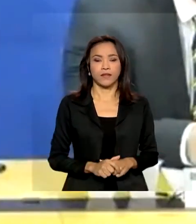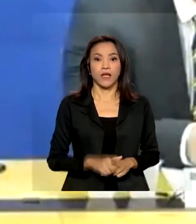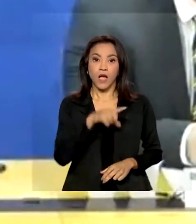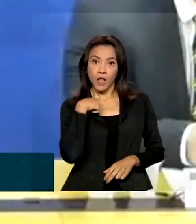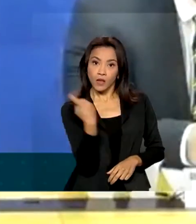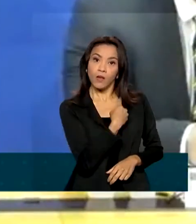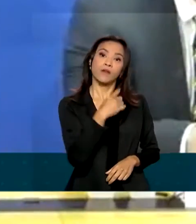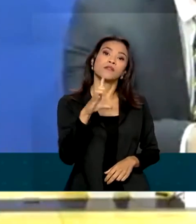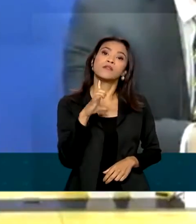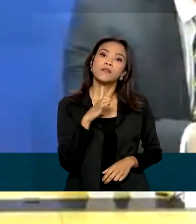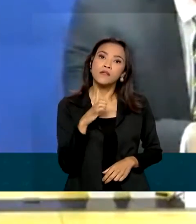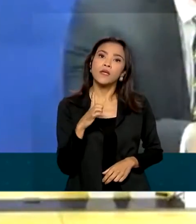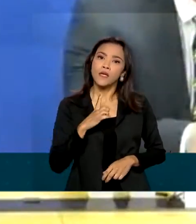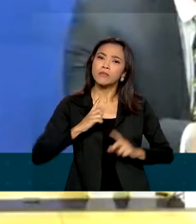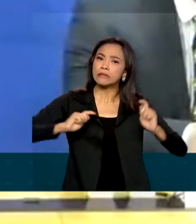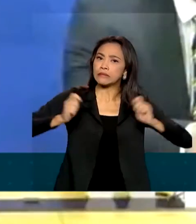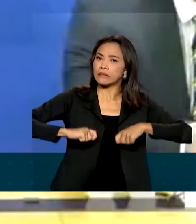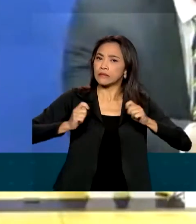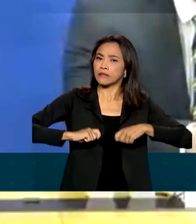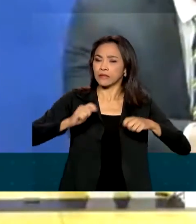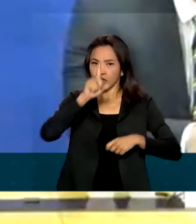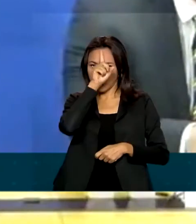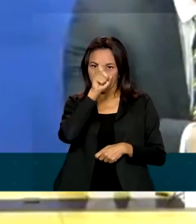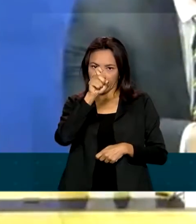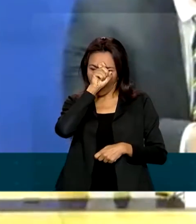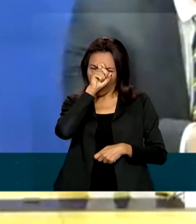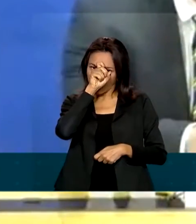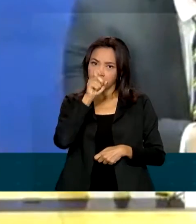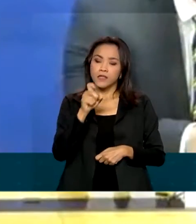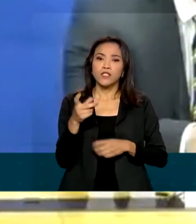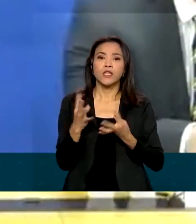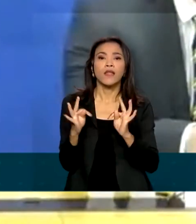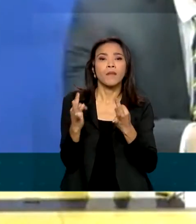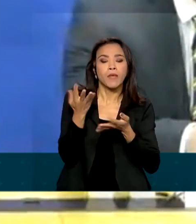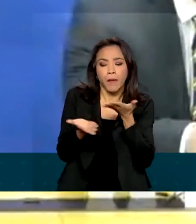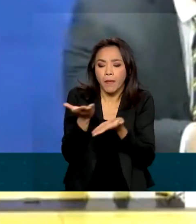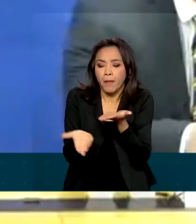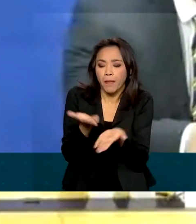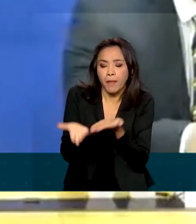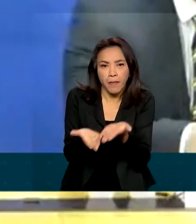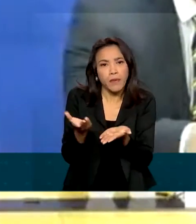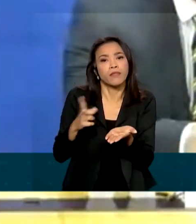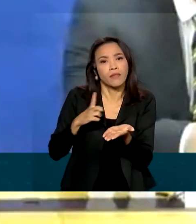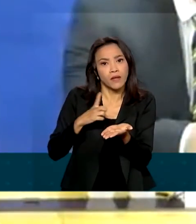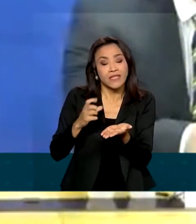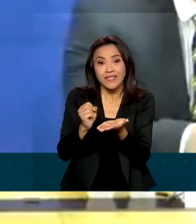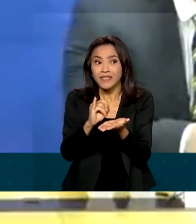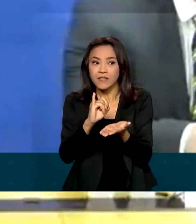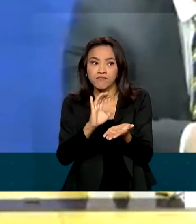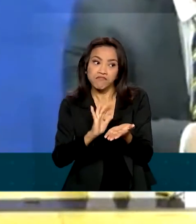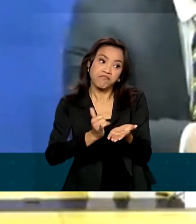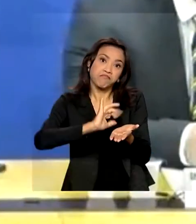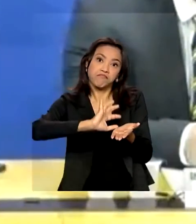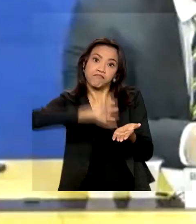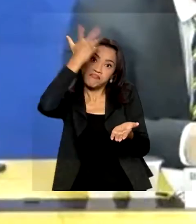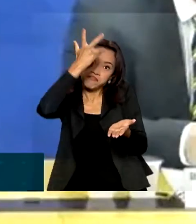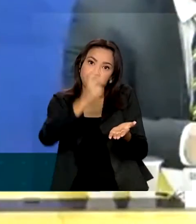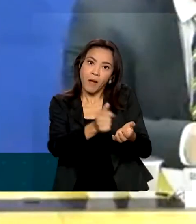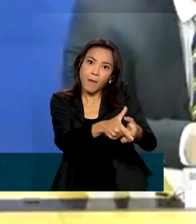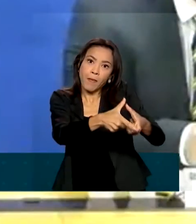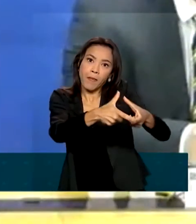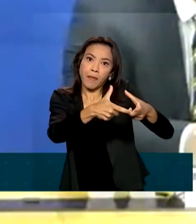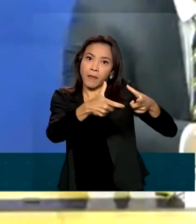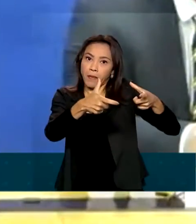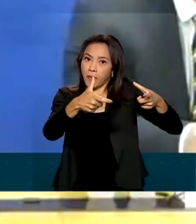nas nossas unidades de terapia intensiva para um eventual aumento de casos que possa